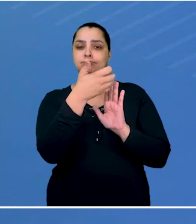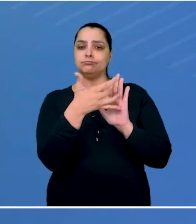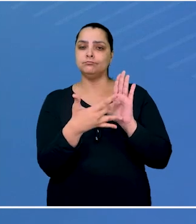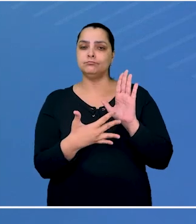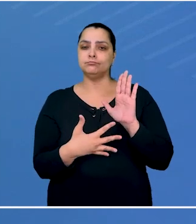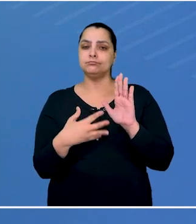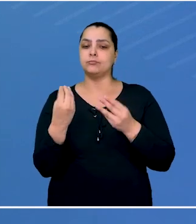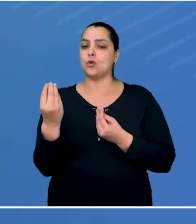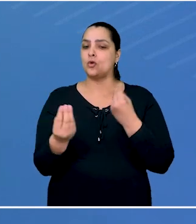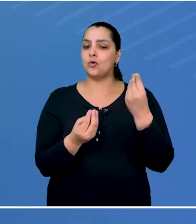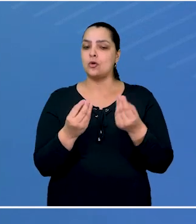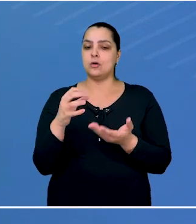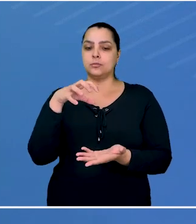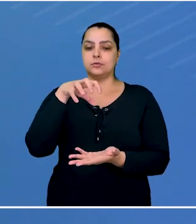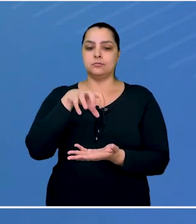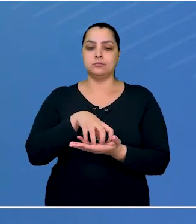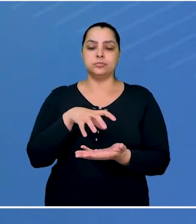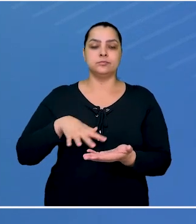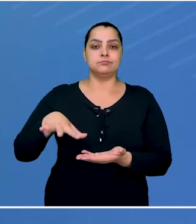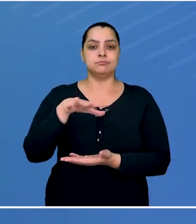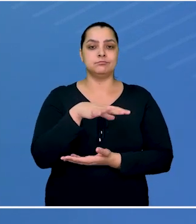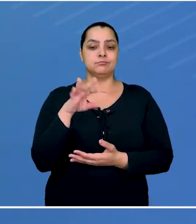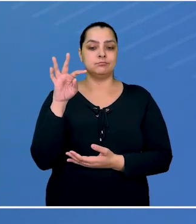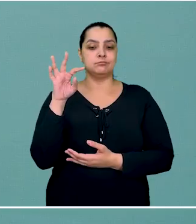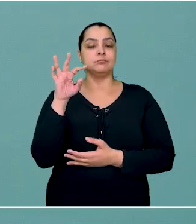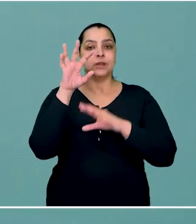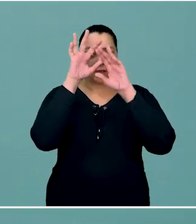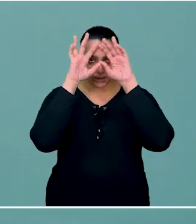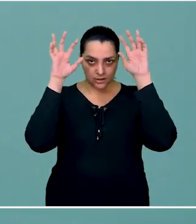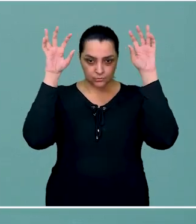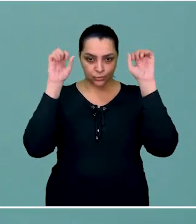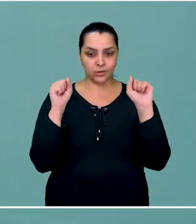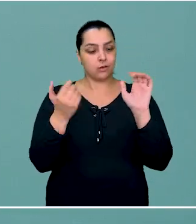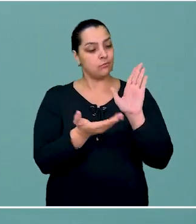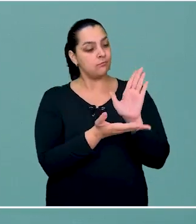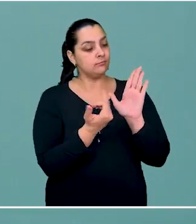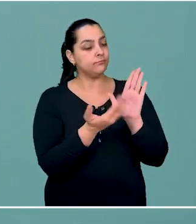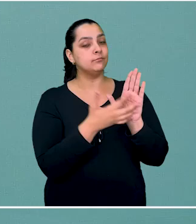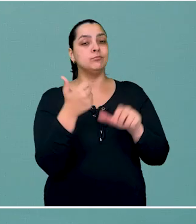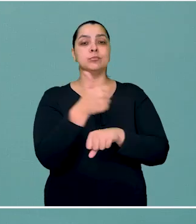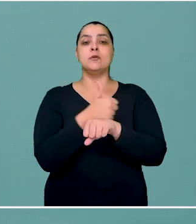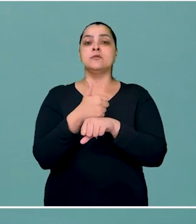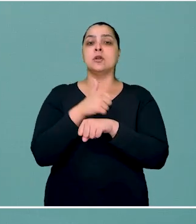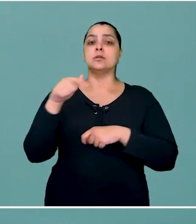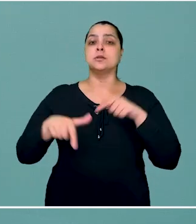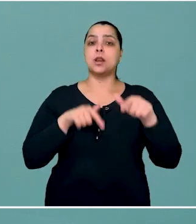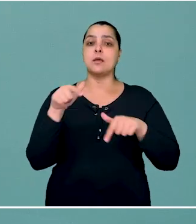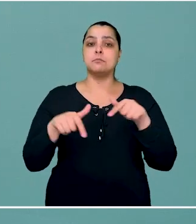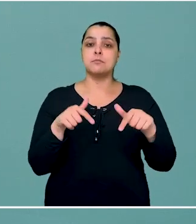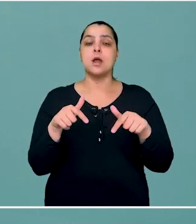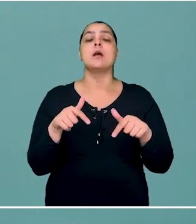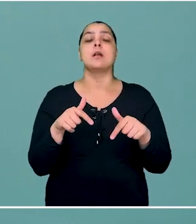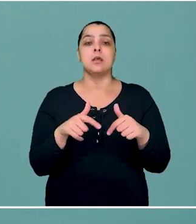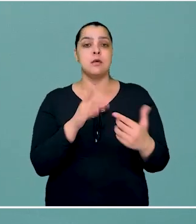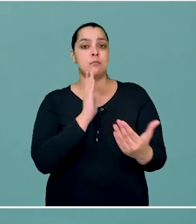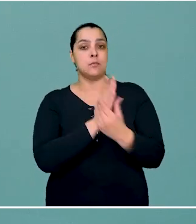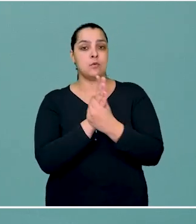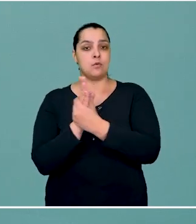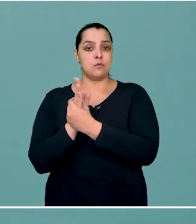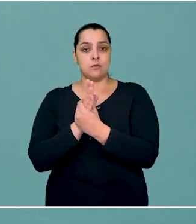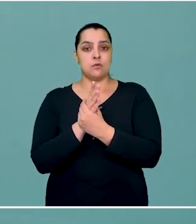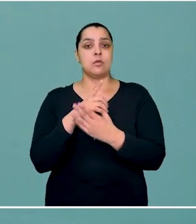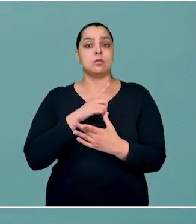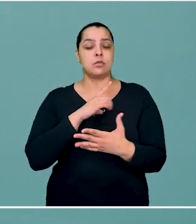explica como a unidade funciona no âmbito do tribunal. O material é voltado para profissionais que atuam com processos trabalhistas